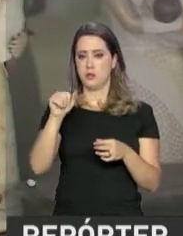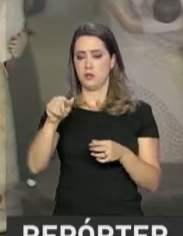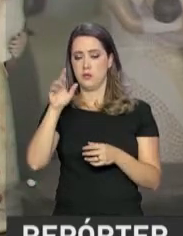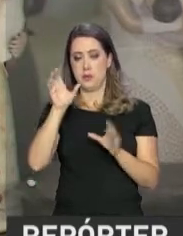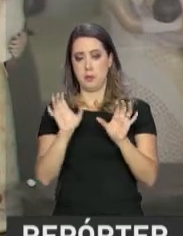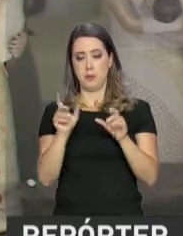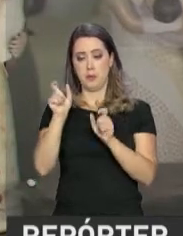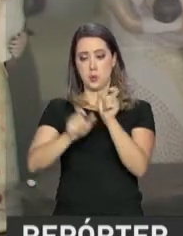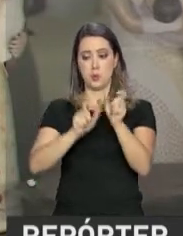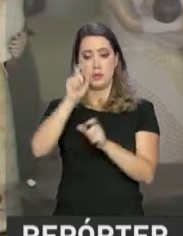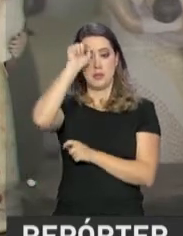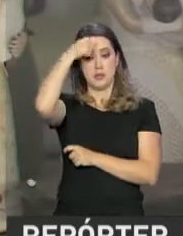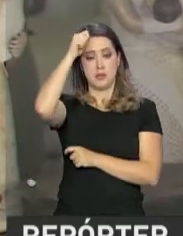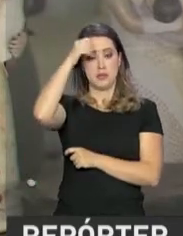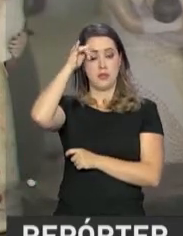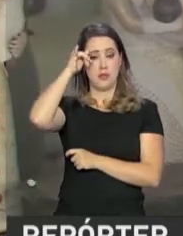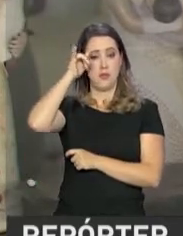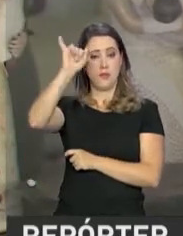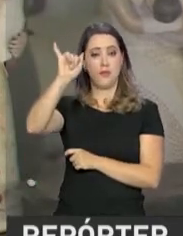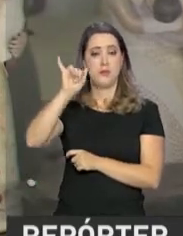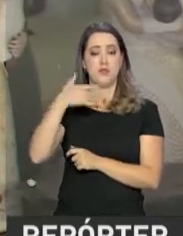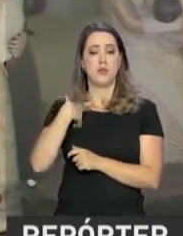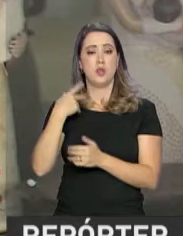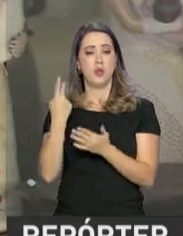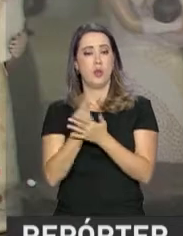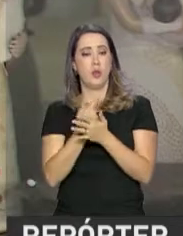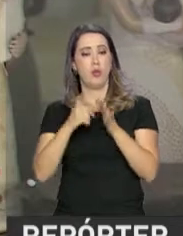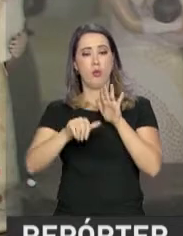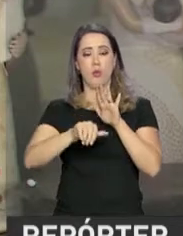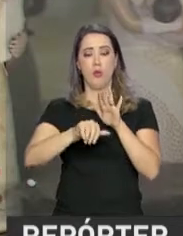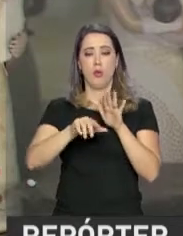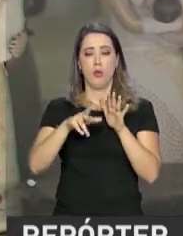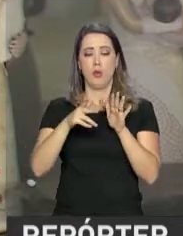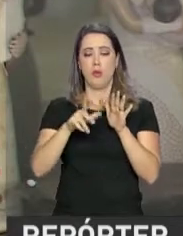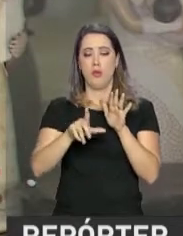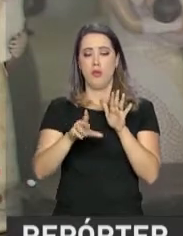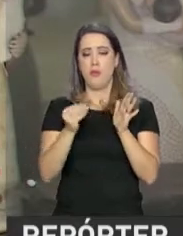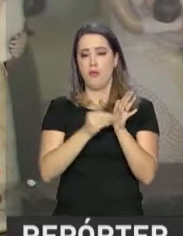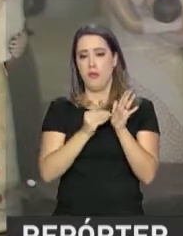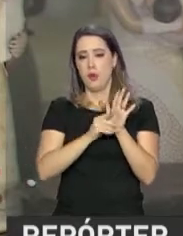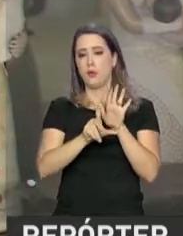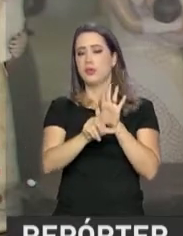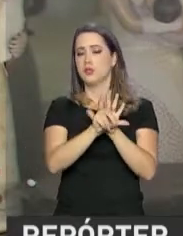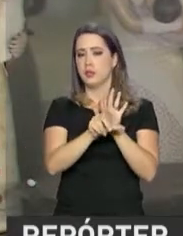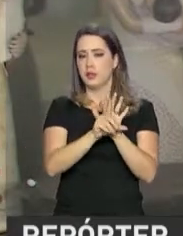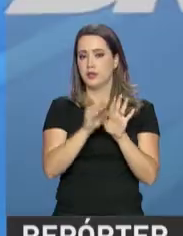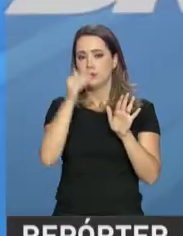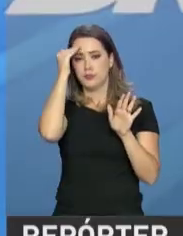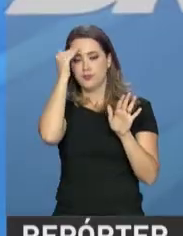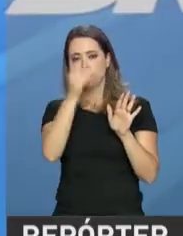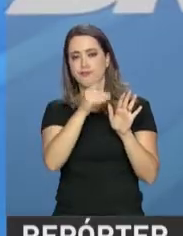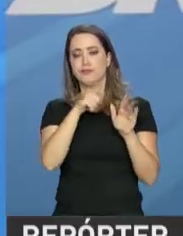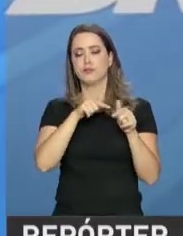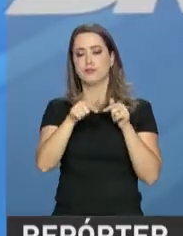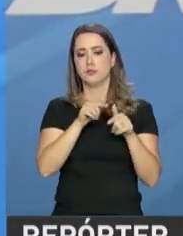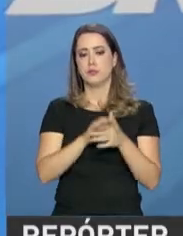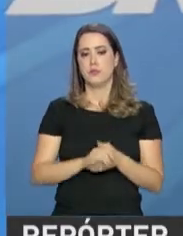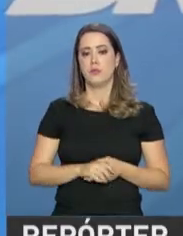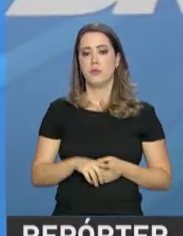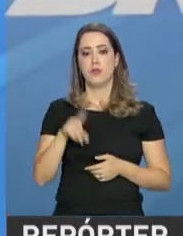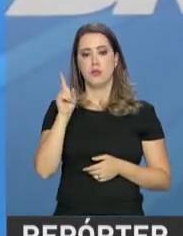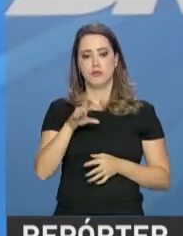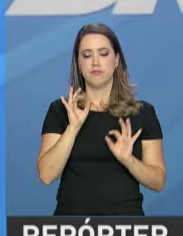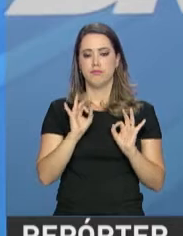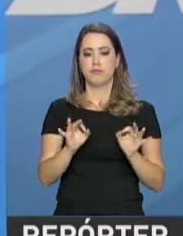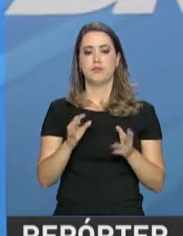negros vai combater o trabalho ilegal e reduzir a violência contra essa população. Essa medida, tenho